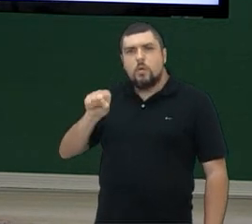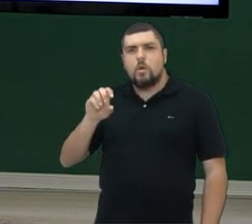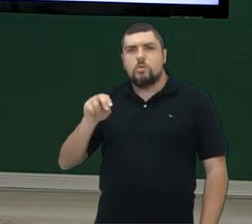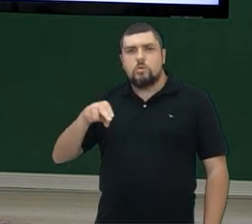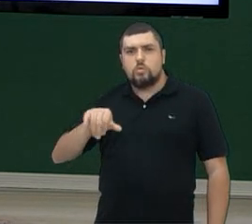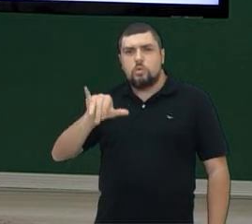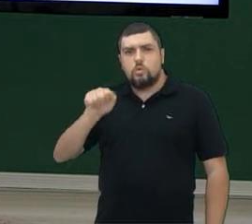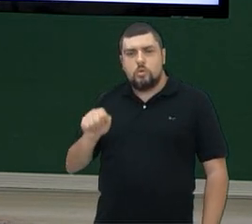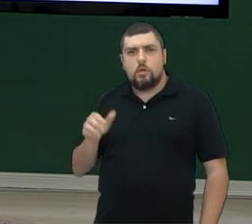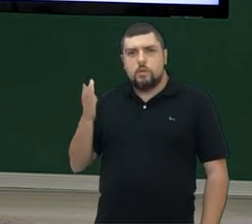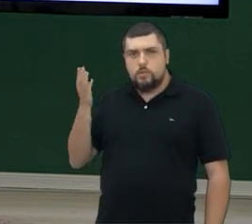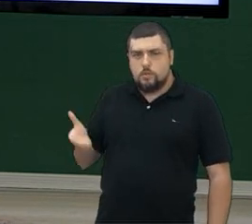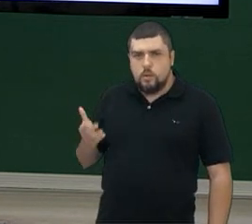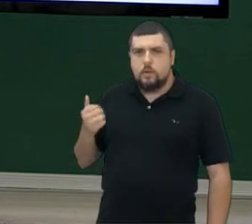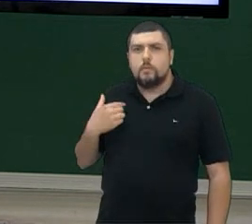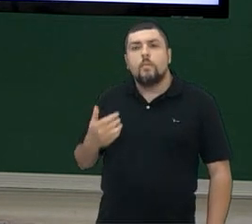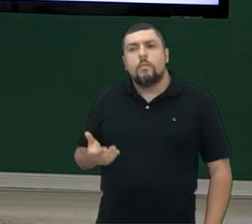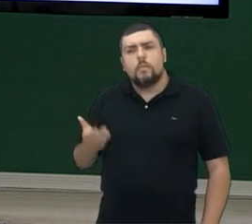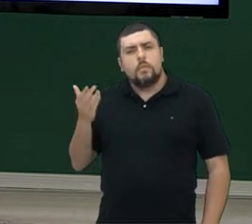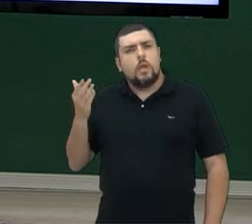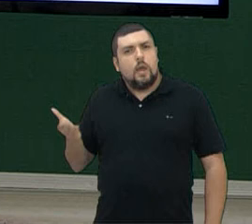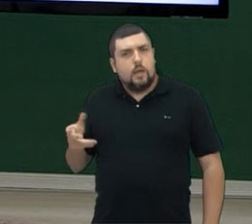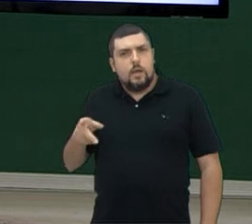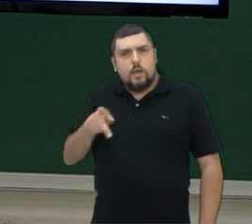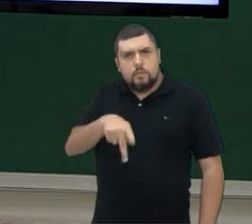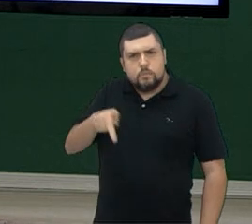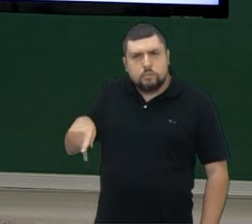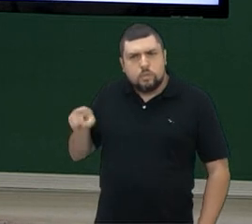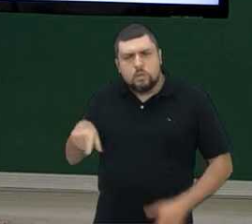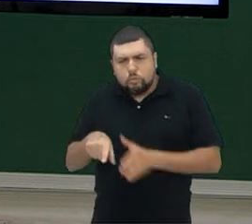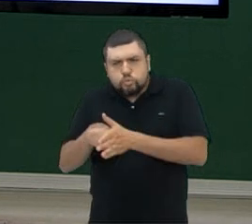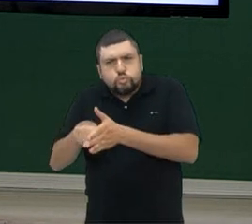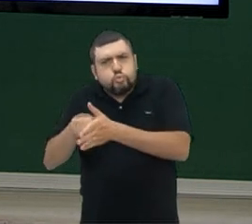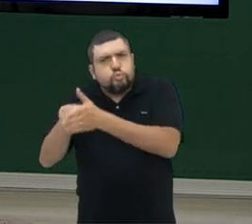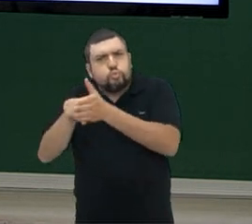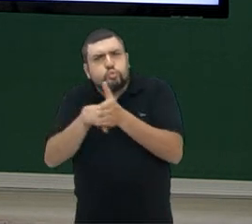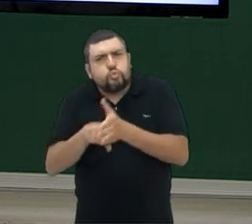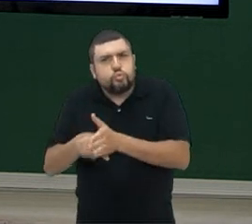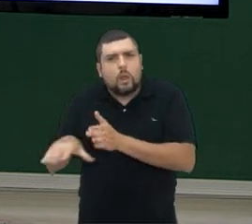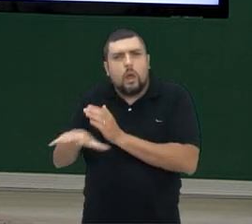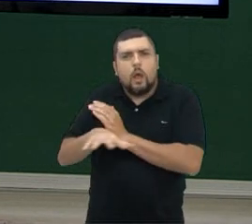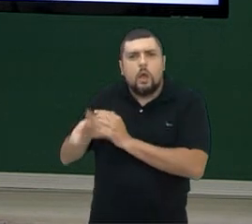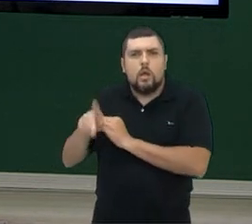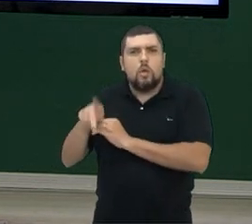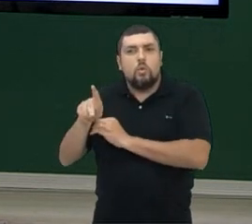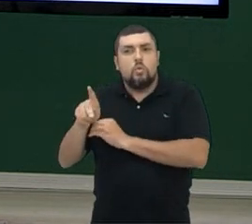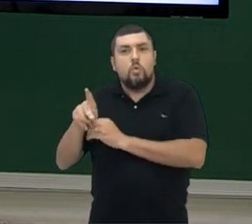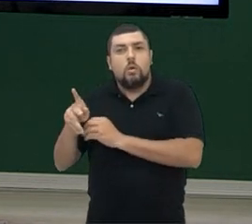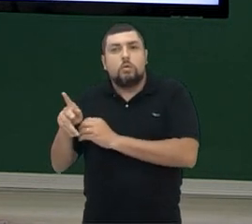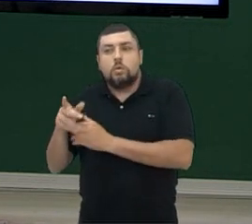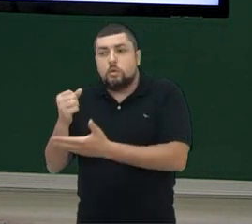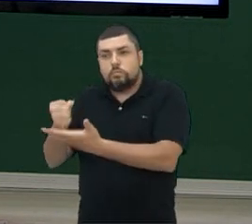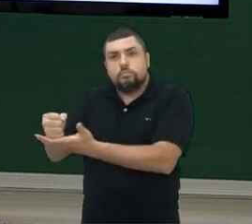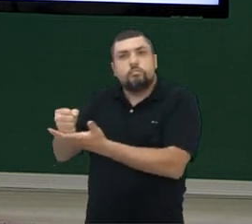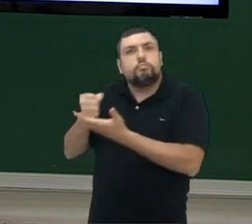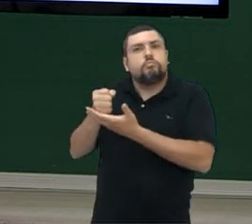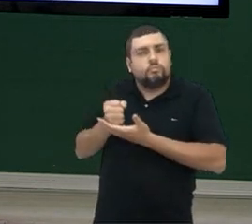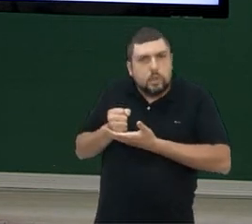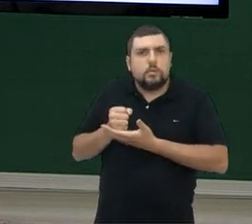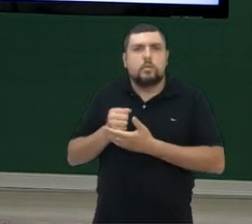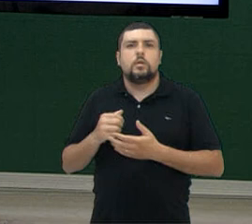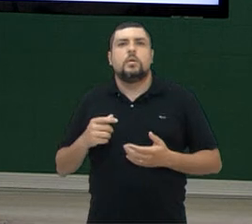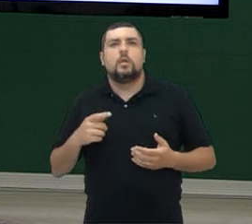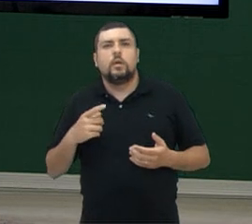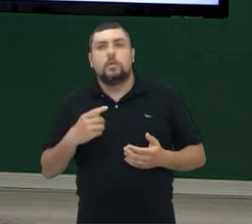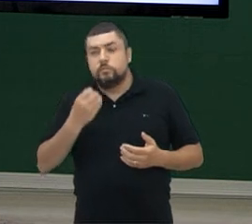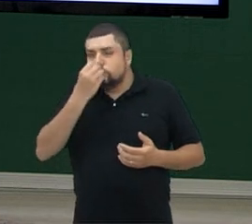e ela fez um PDE, um trabalho sobre o reino Cushita, e me ajudou bastante ver, inclusive, que ela trouxe para mim uma lista de deuses,